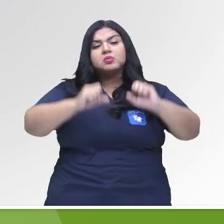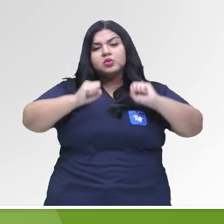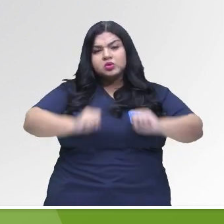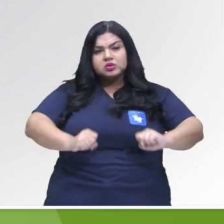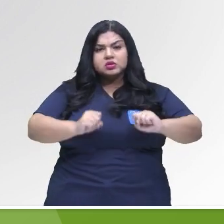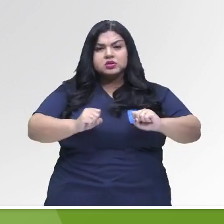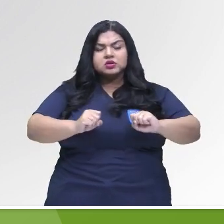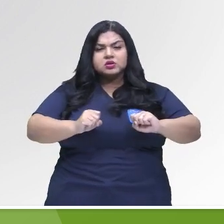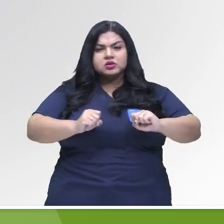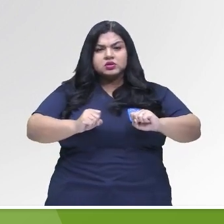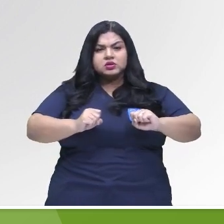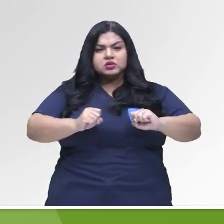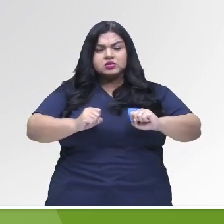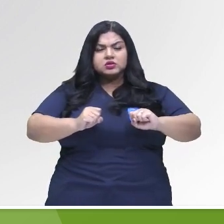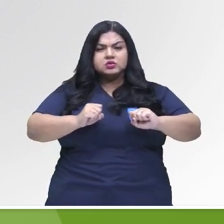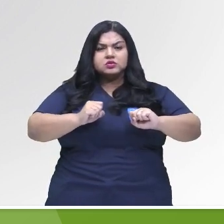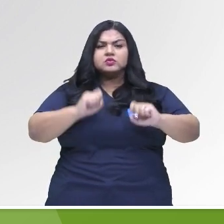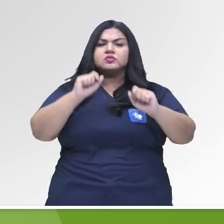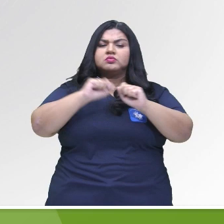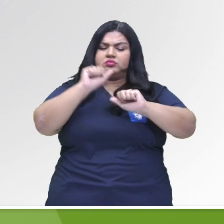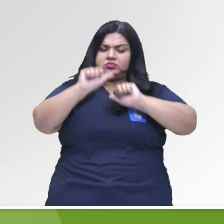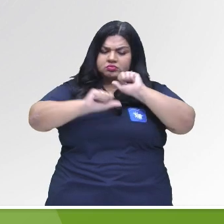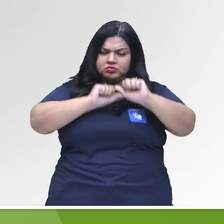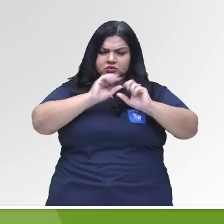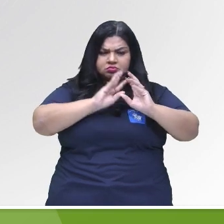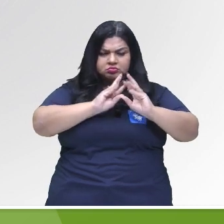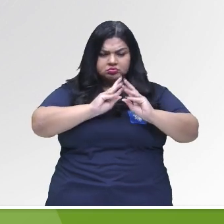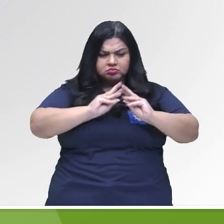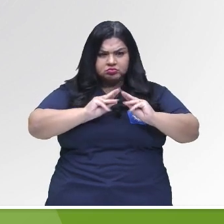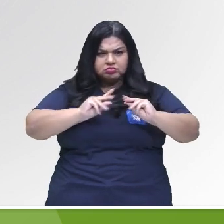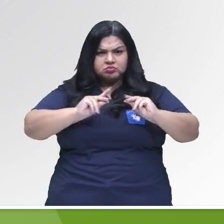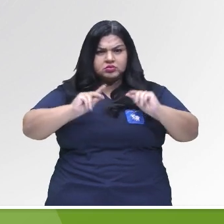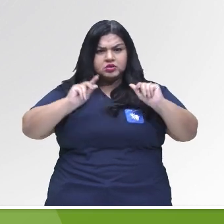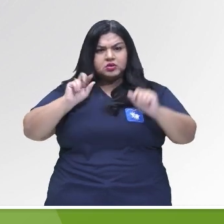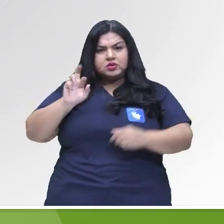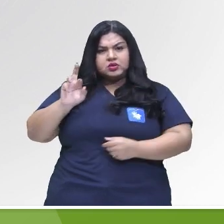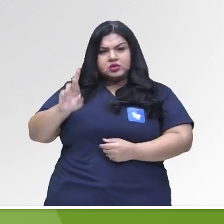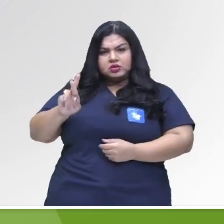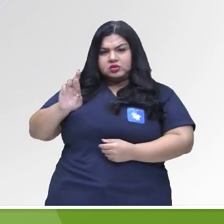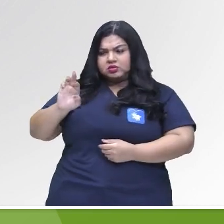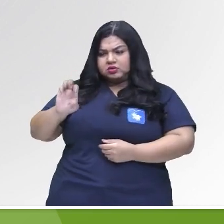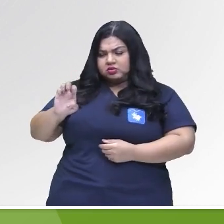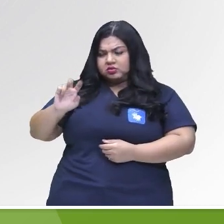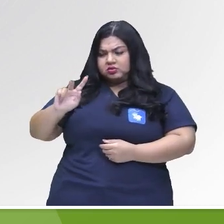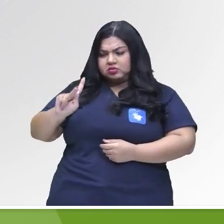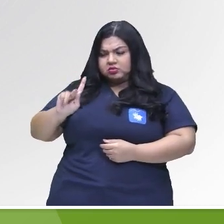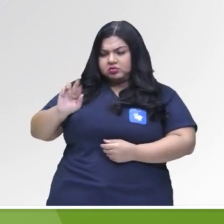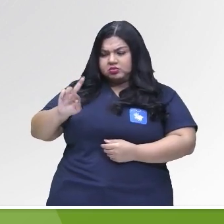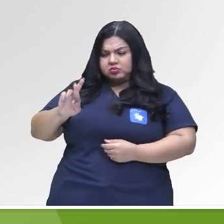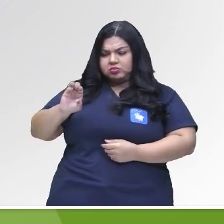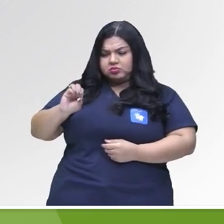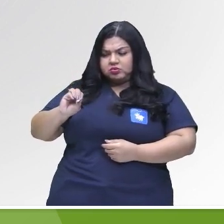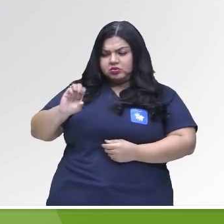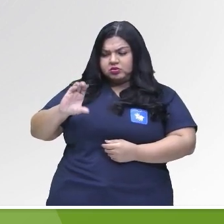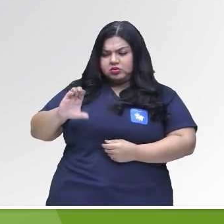ser reprocessados. Olha a palavrinha importante aqui para os